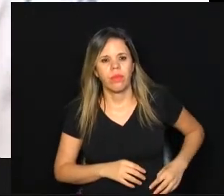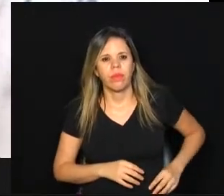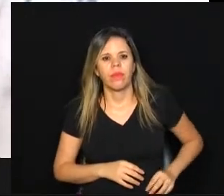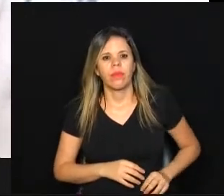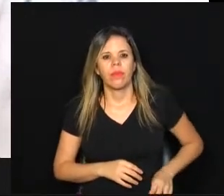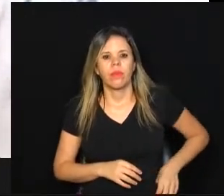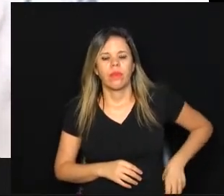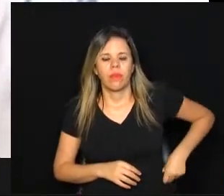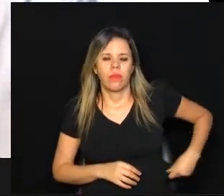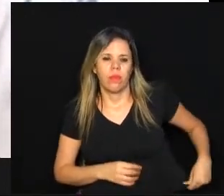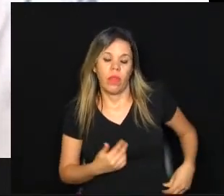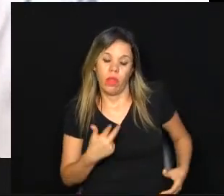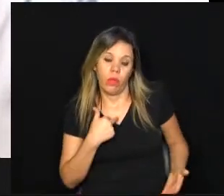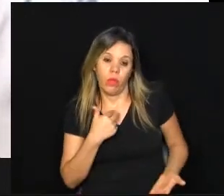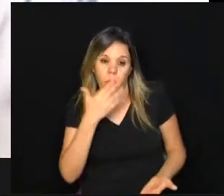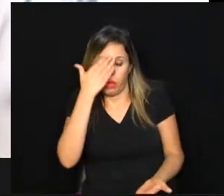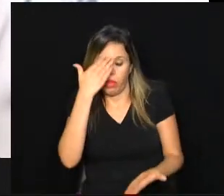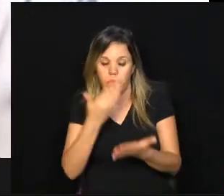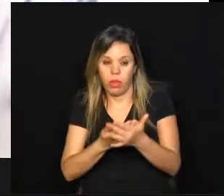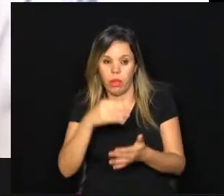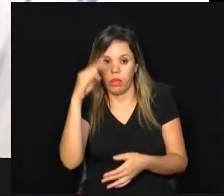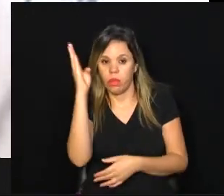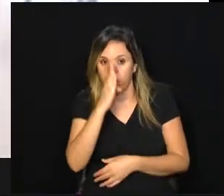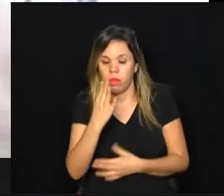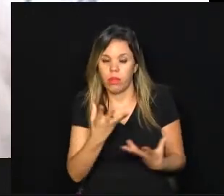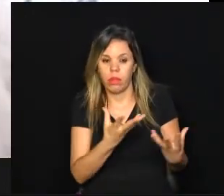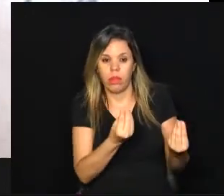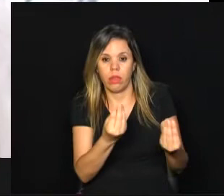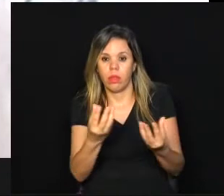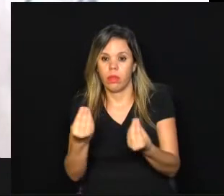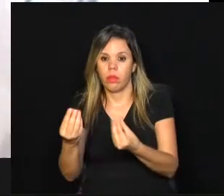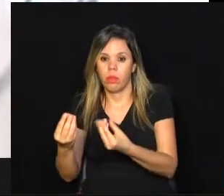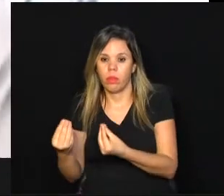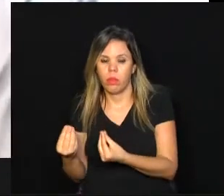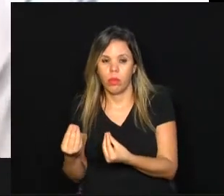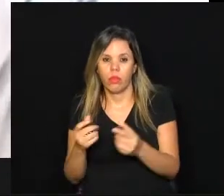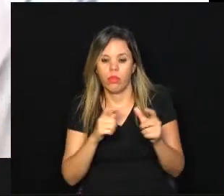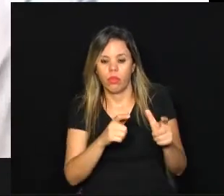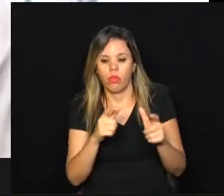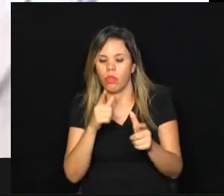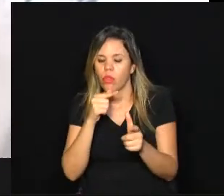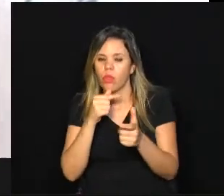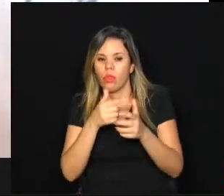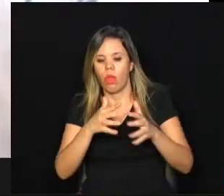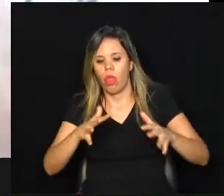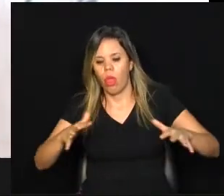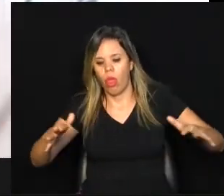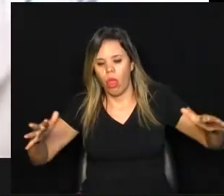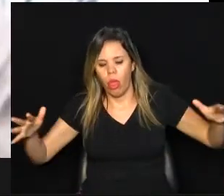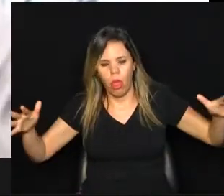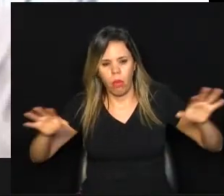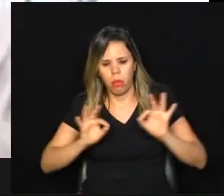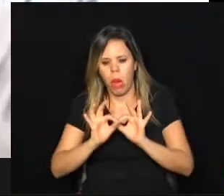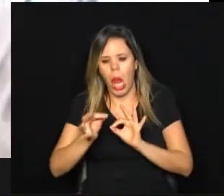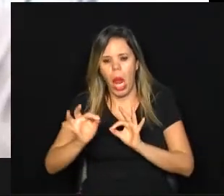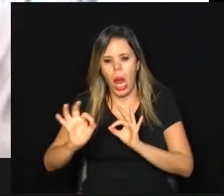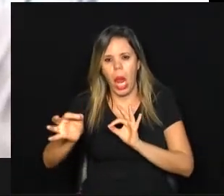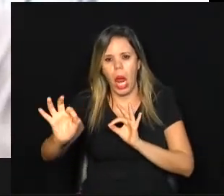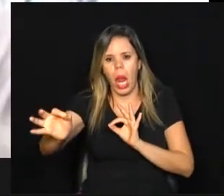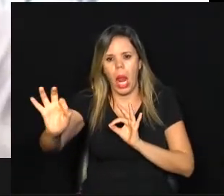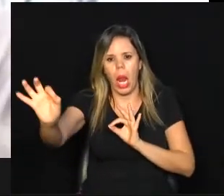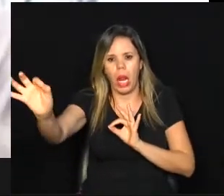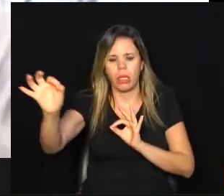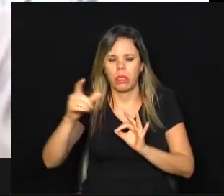É inacreditável, né, que o Brasil, com tantas costas marítimas, né, com a extensão territorial marítima que